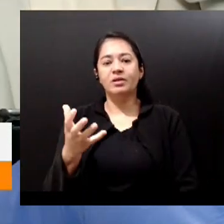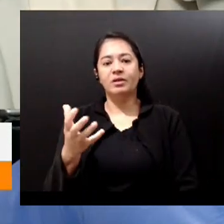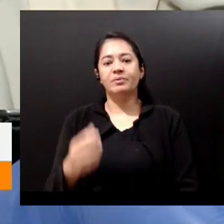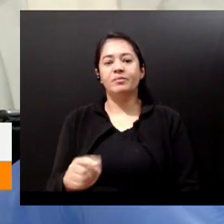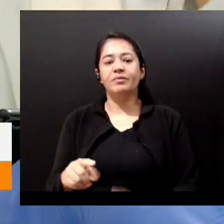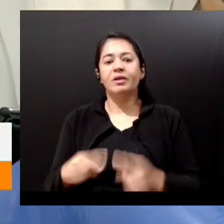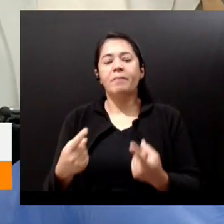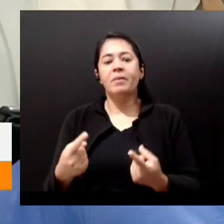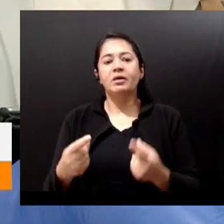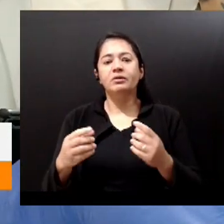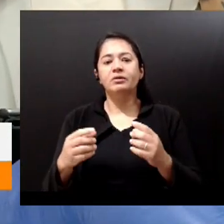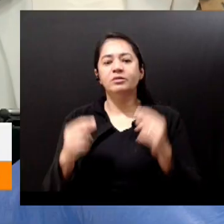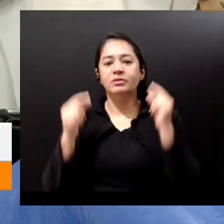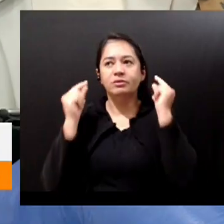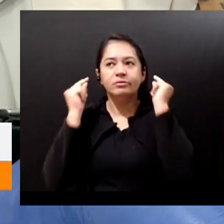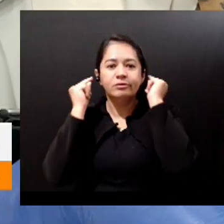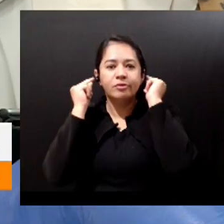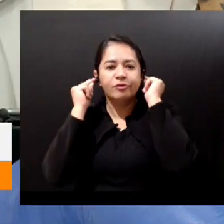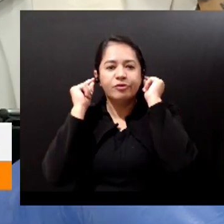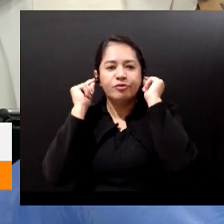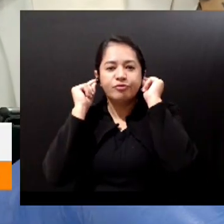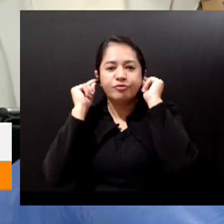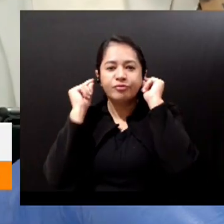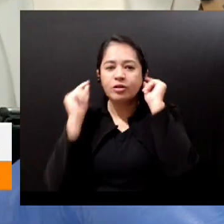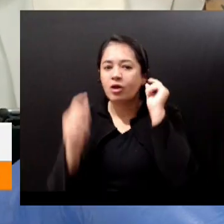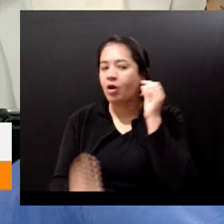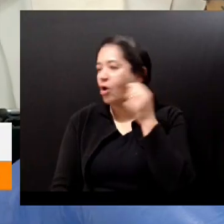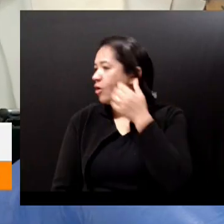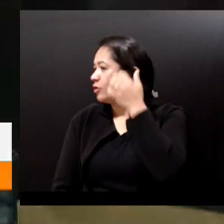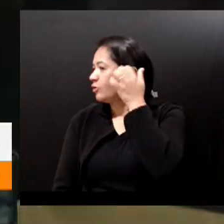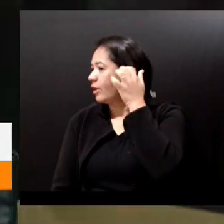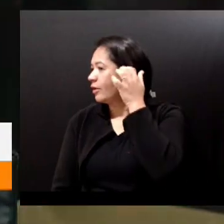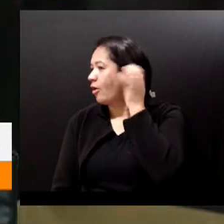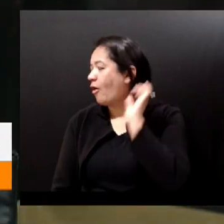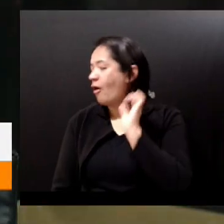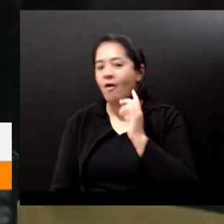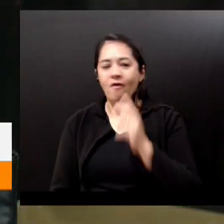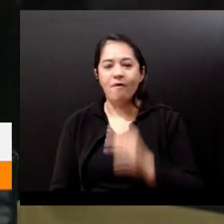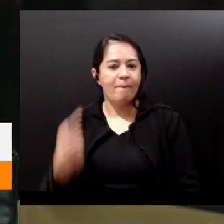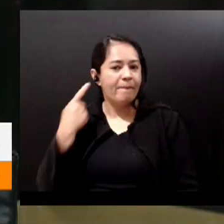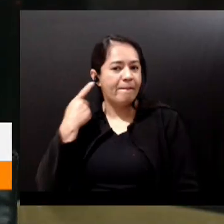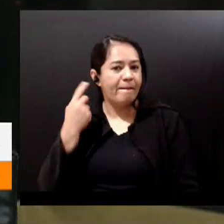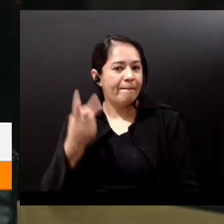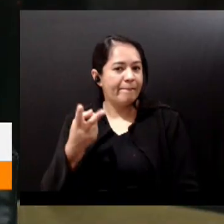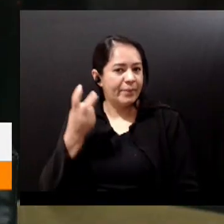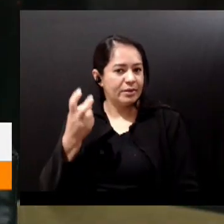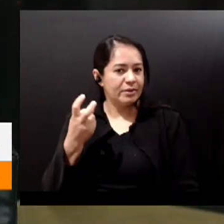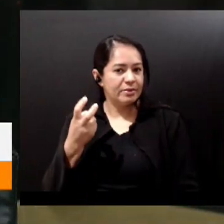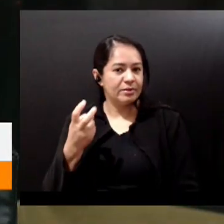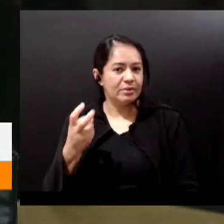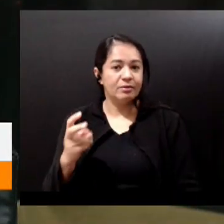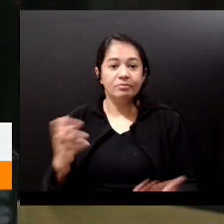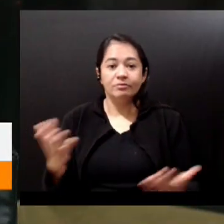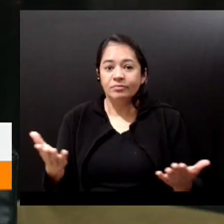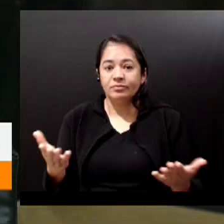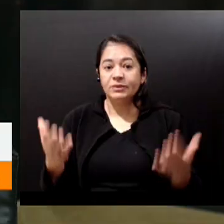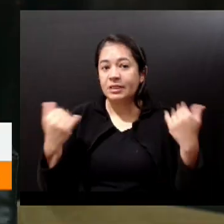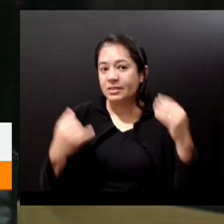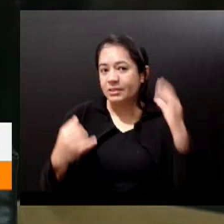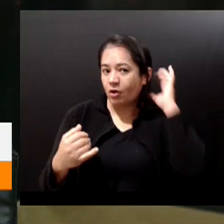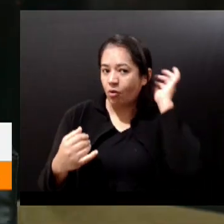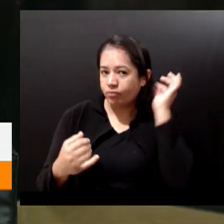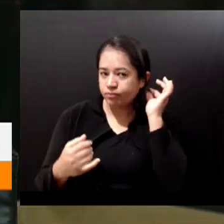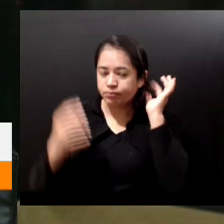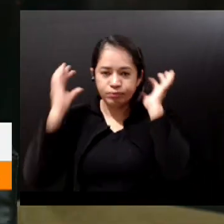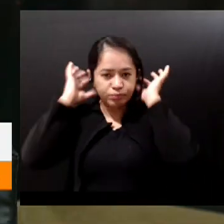Tem gente que usa um fone, ó, eu tô aqui com o retorno, tá vendo? Né? Isso aqui também é um fone de ouvido. Então, Sim. se eu coloco o cabelo aqui, quase fica